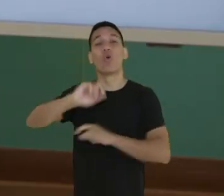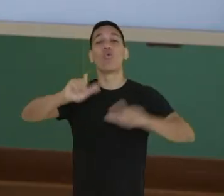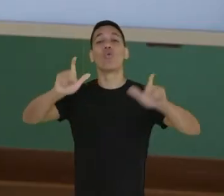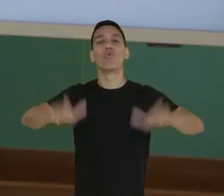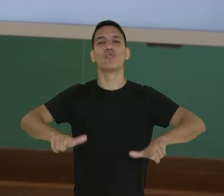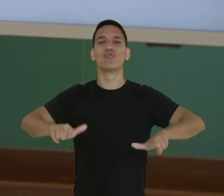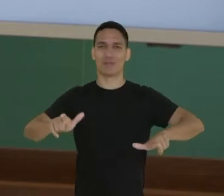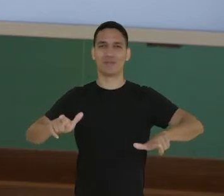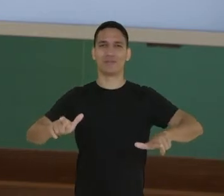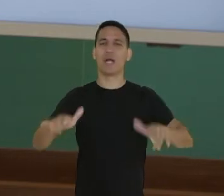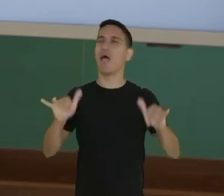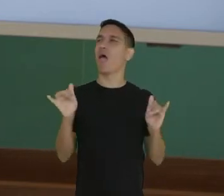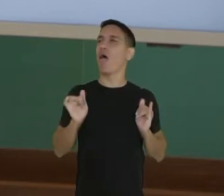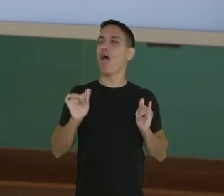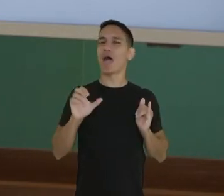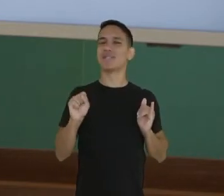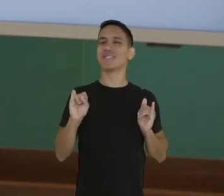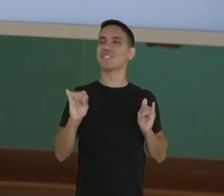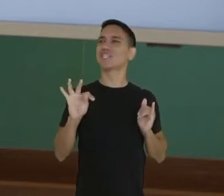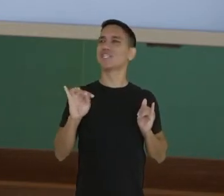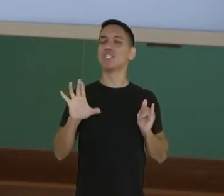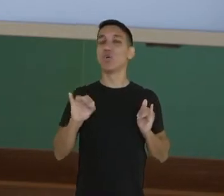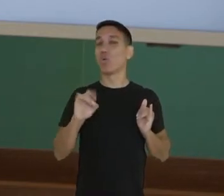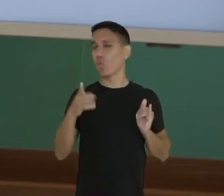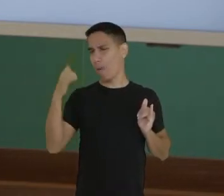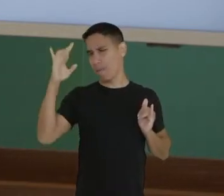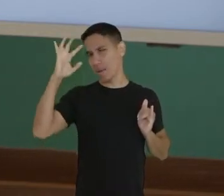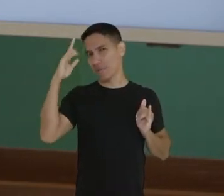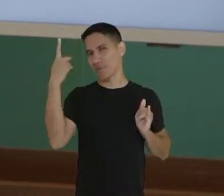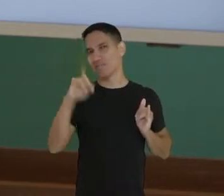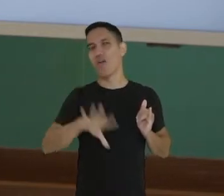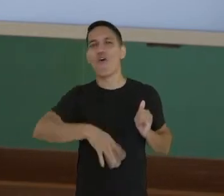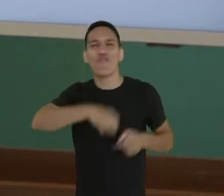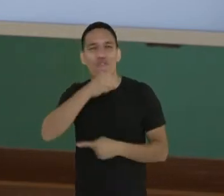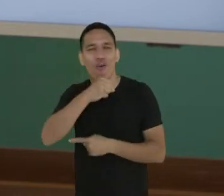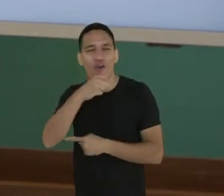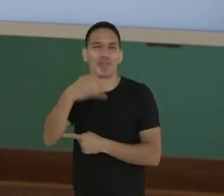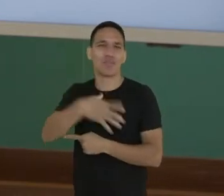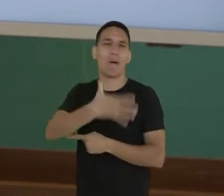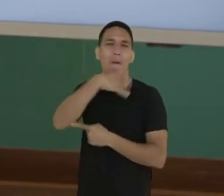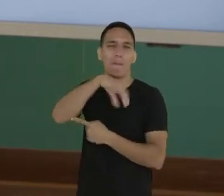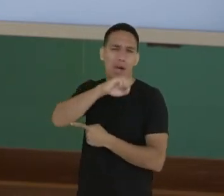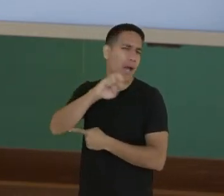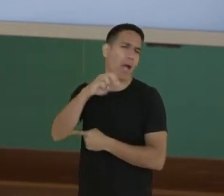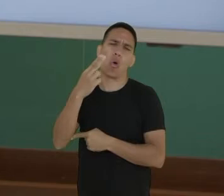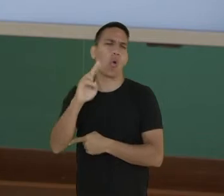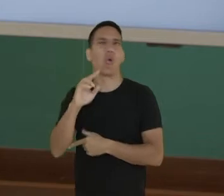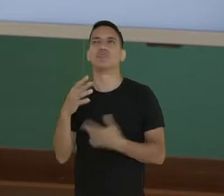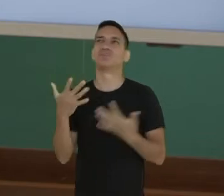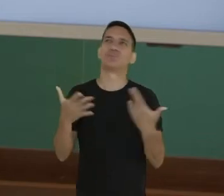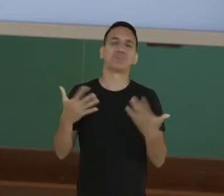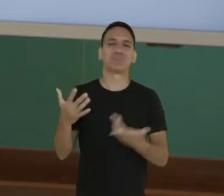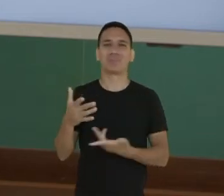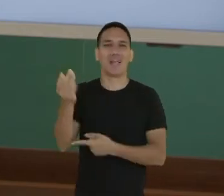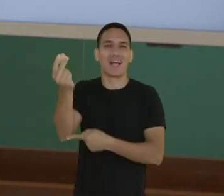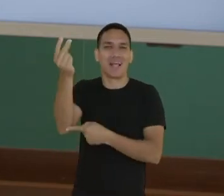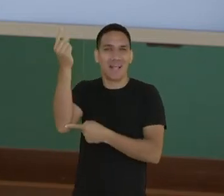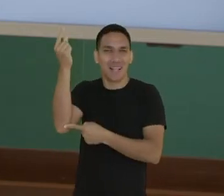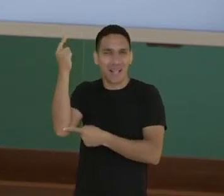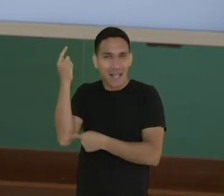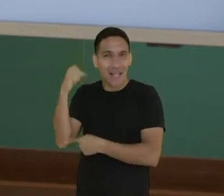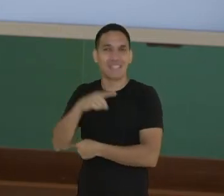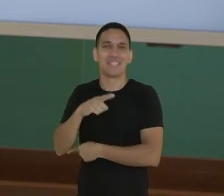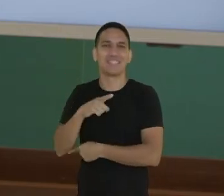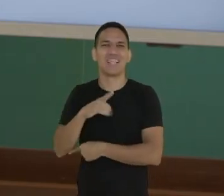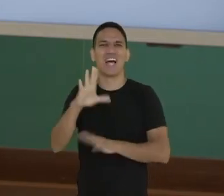Pensa lá no sítio, você lá, por exemplo, da tua época do teu avô, do teu pai, né? Ou do pessoal lá das décadas de